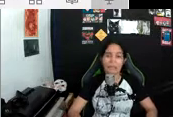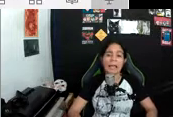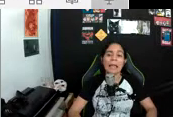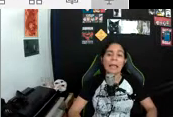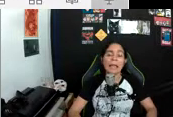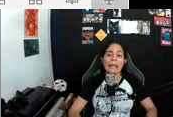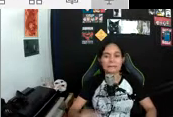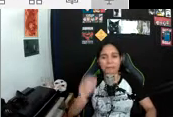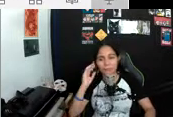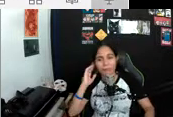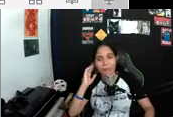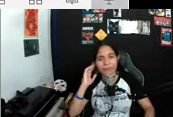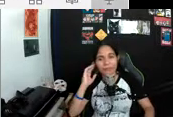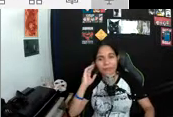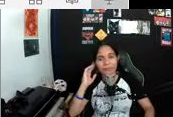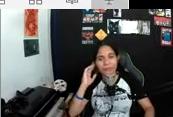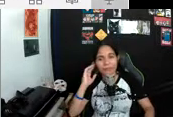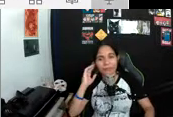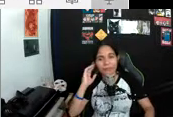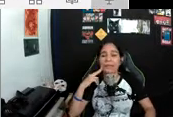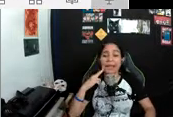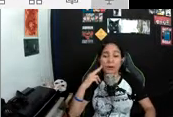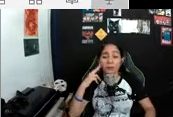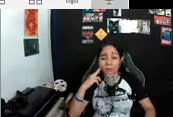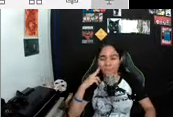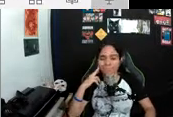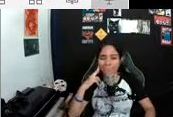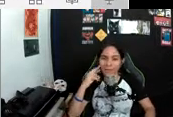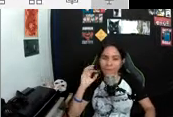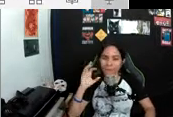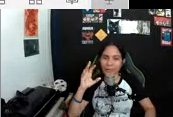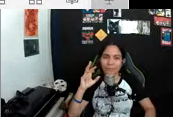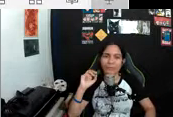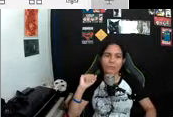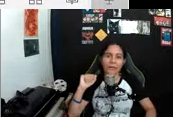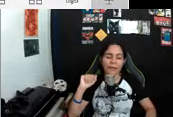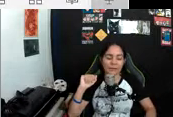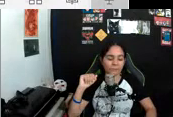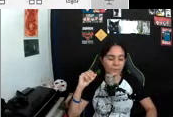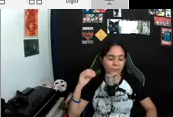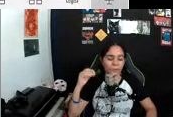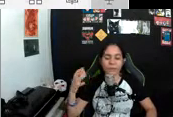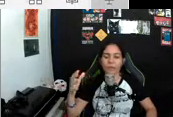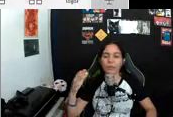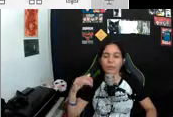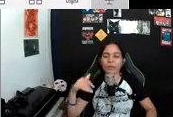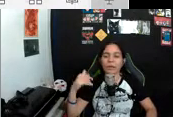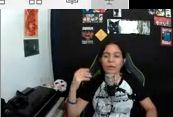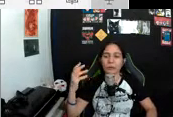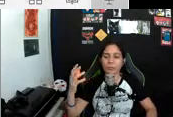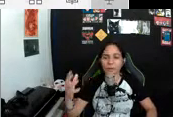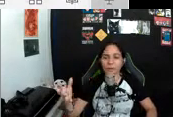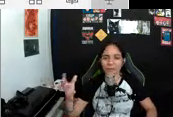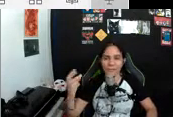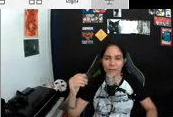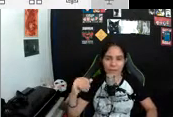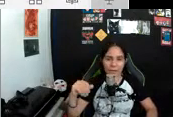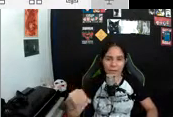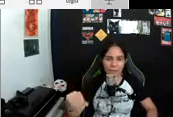vigentes. Então, a gente tem aqui algo, né, bem peculiar. Por quê? Porque é